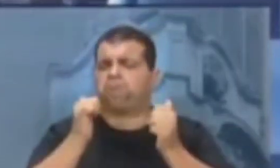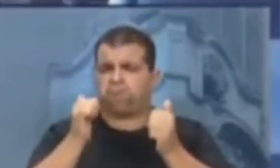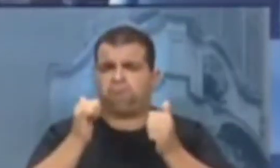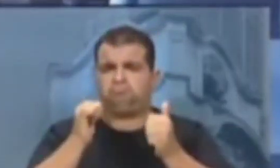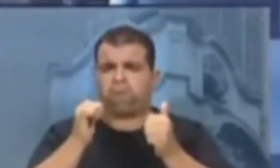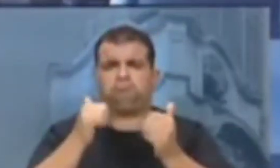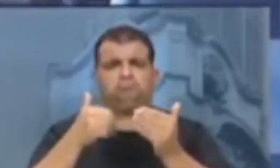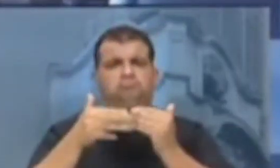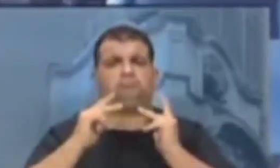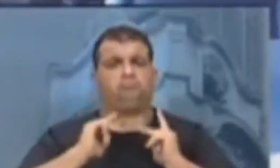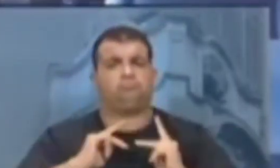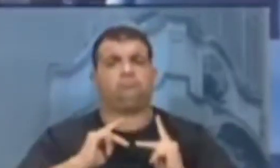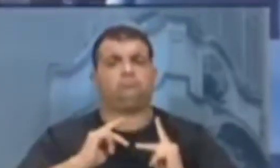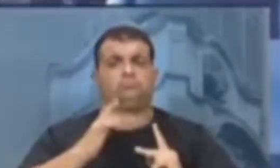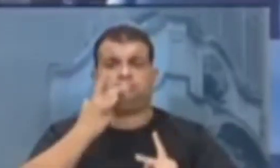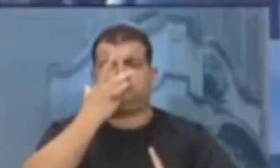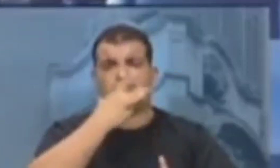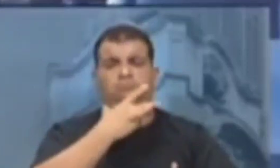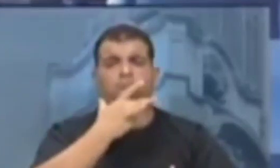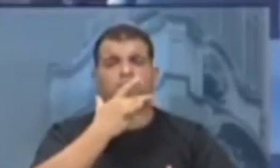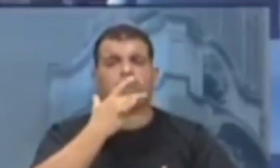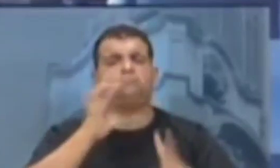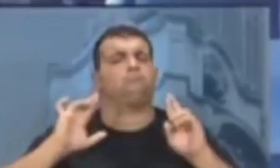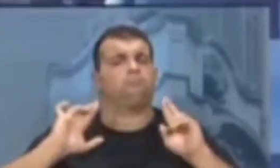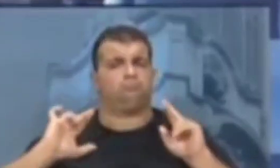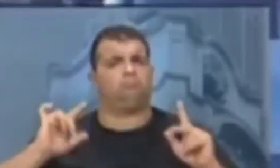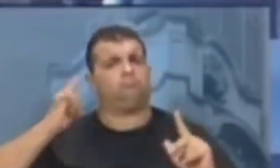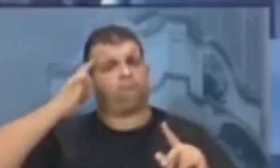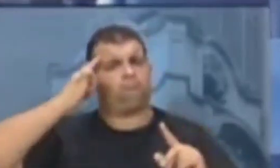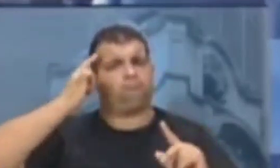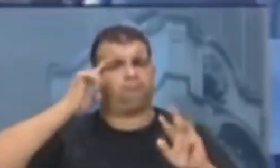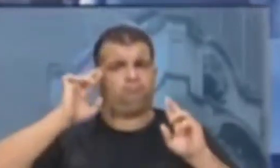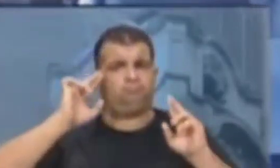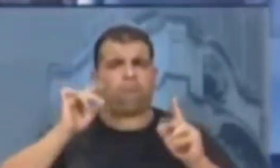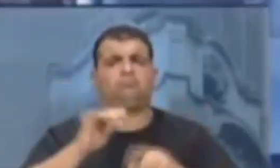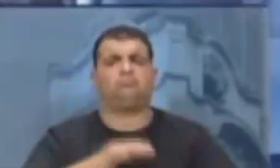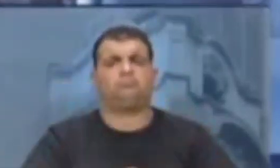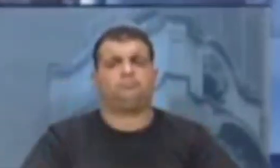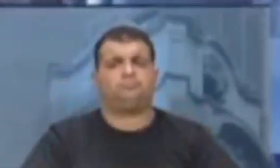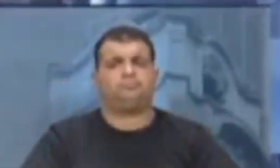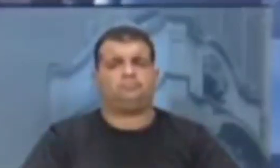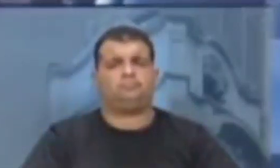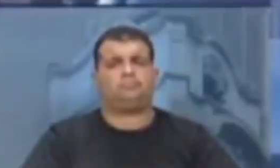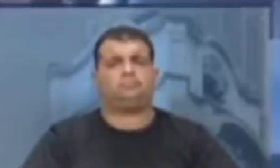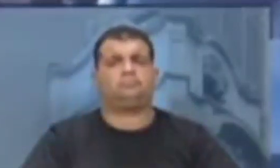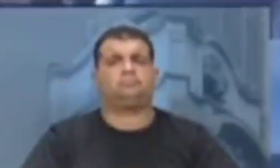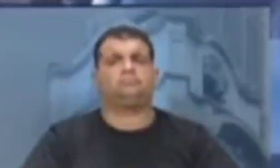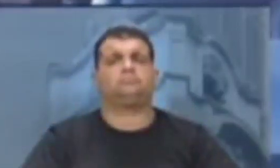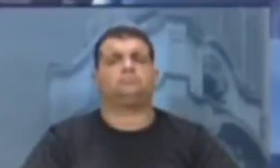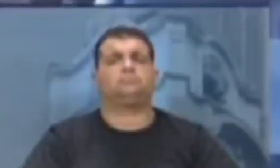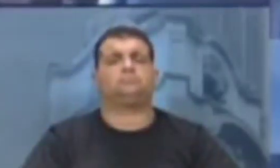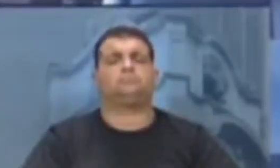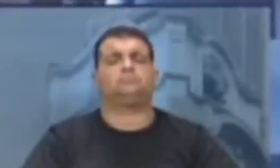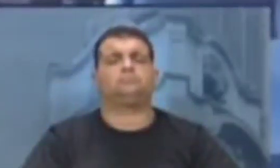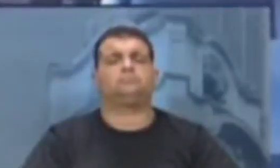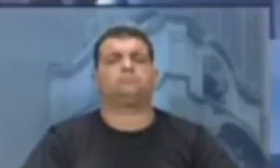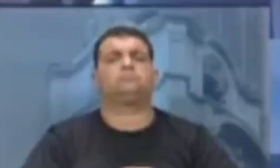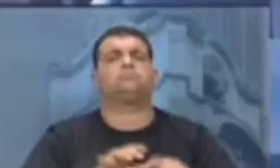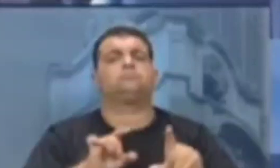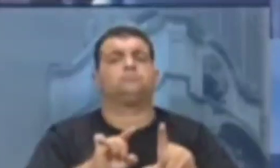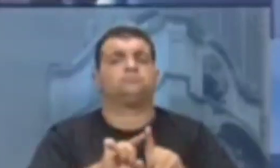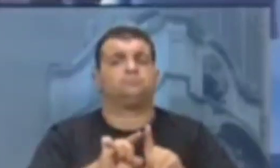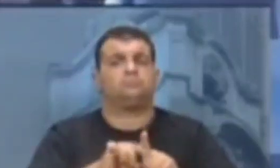mesmo com aqueles que pensam extremamente diferente. Mas eu quero lembrar que Porto Alegre vive ainda uma